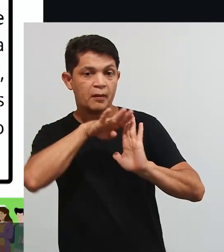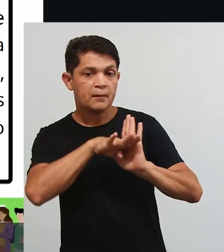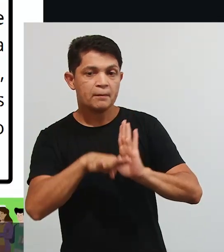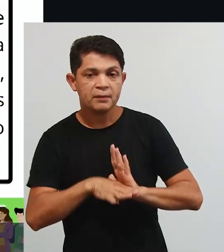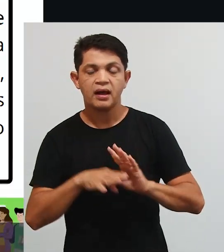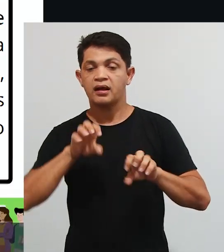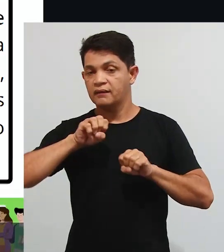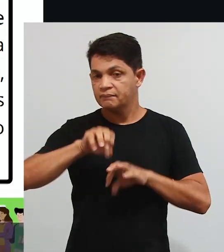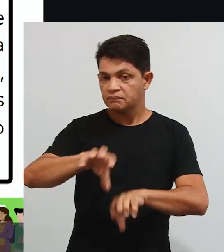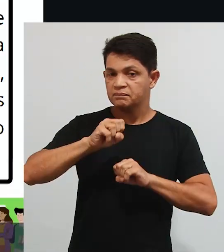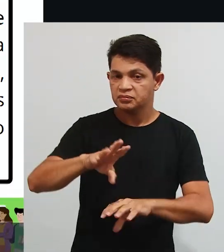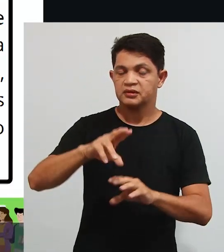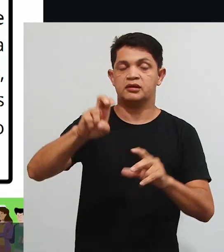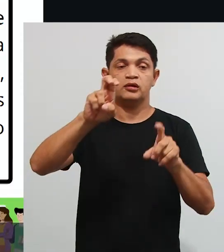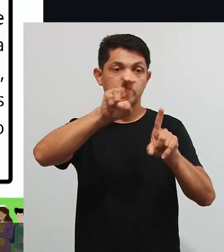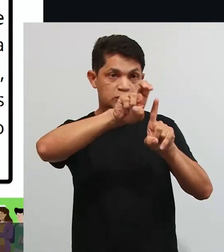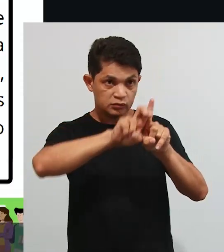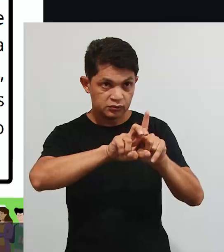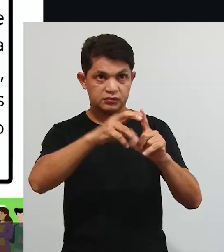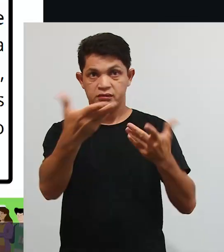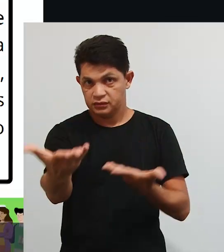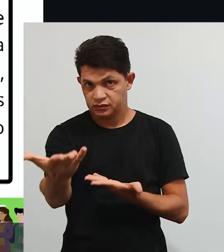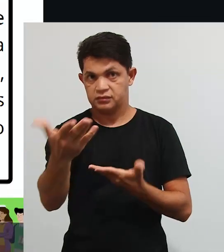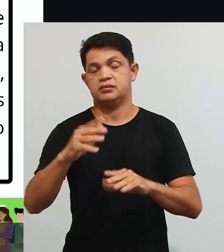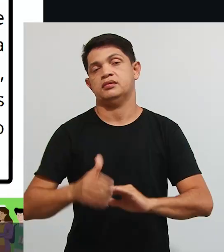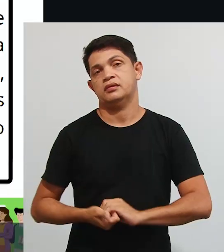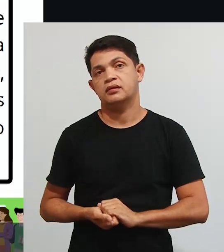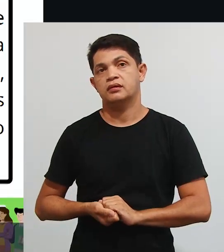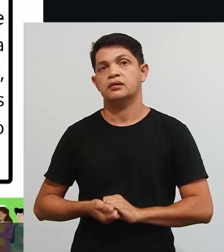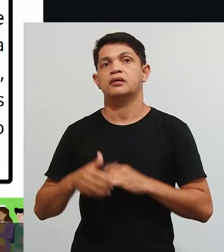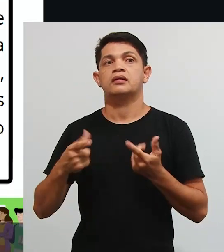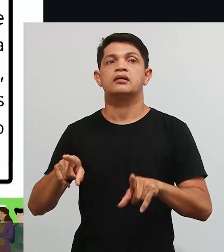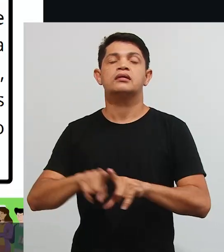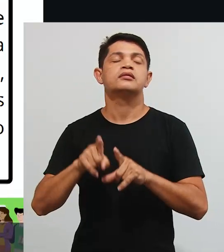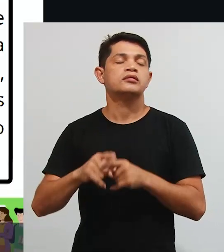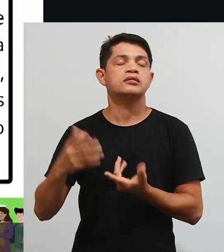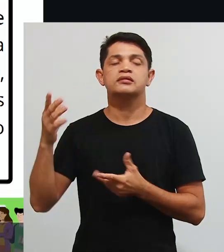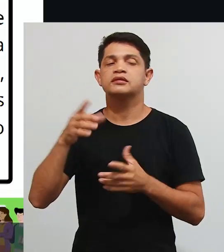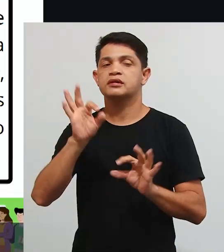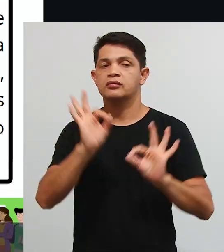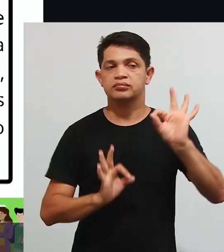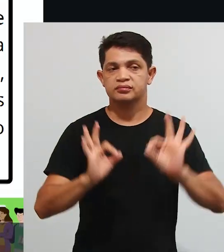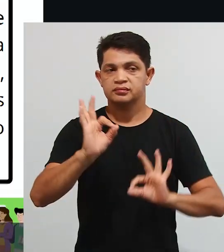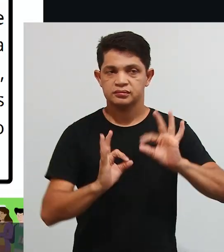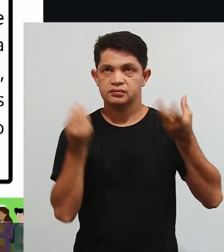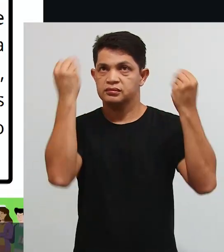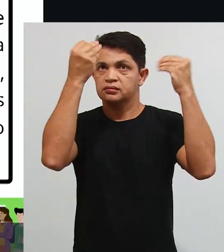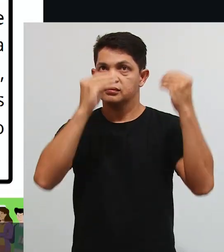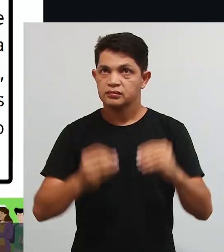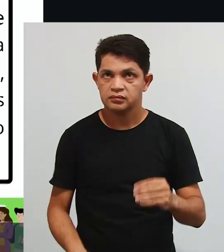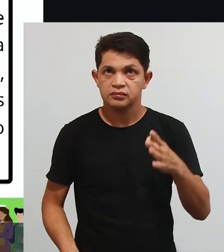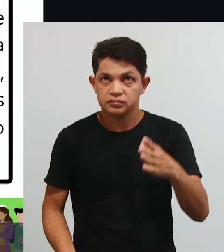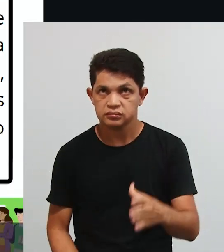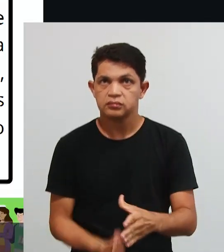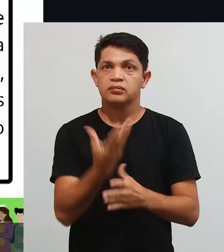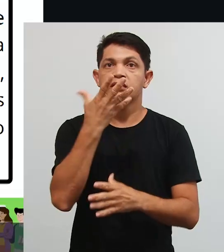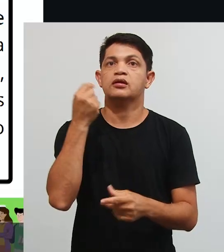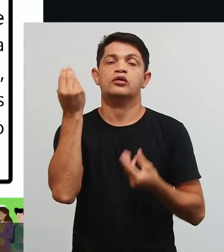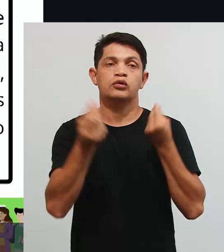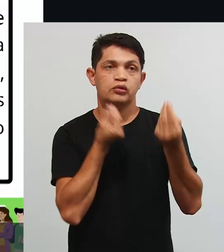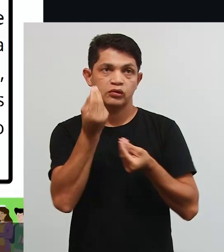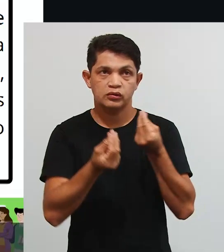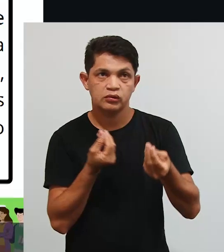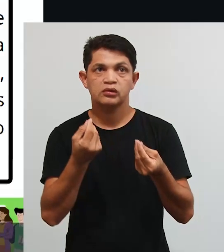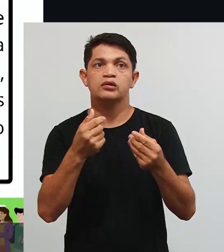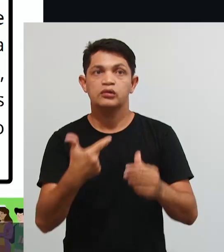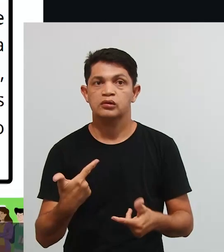processos investigativos, com essa professora que vos fala neste momento. A construção do projeto de pesquisa acontece quando? Agora, a partir